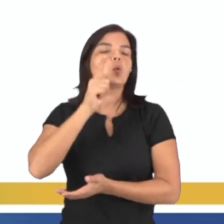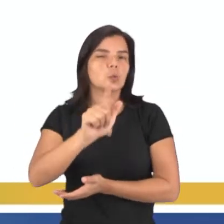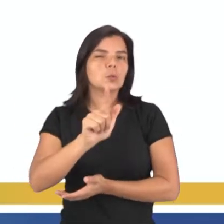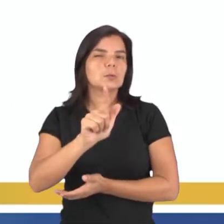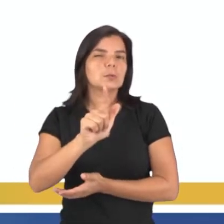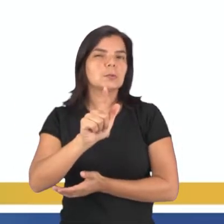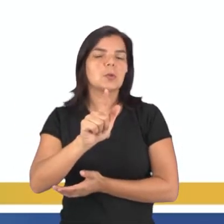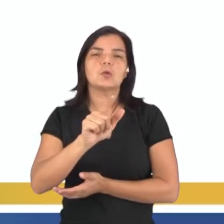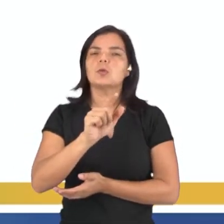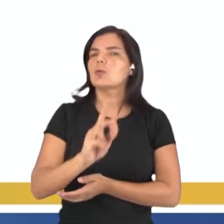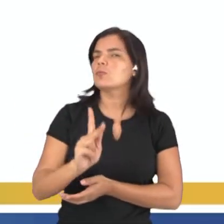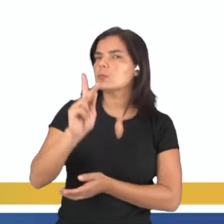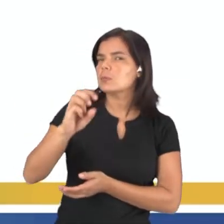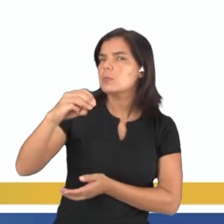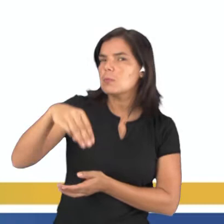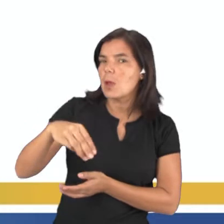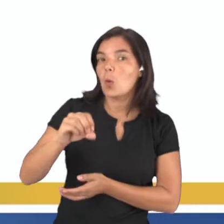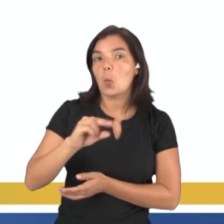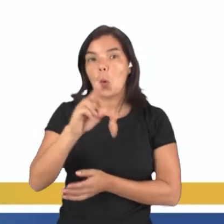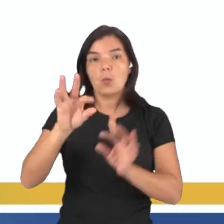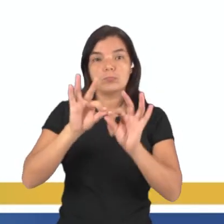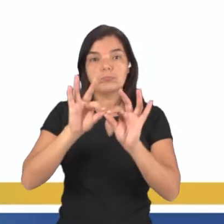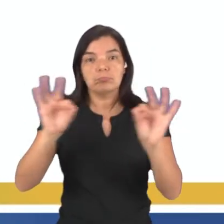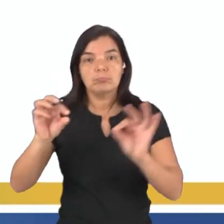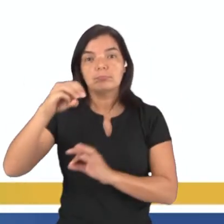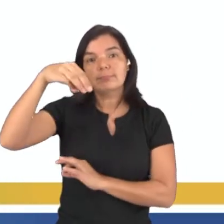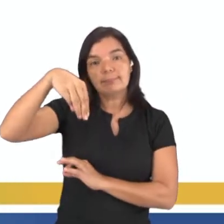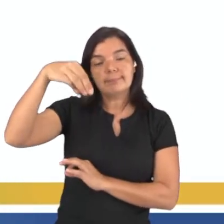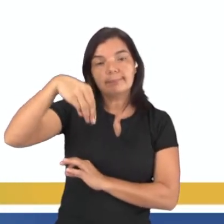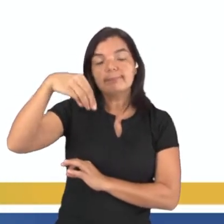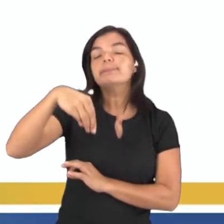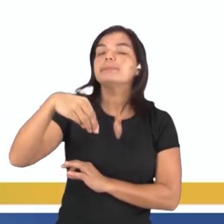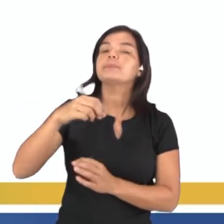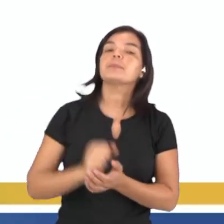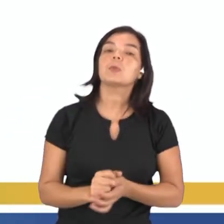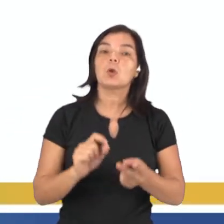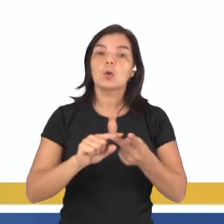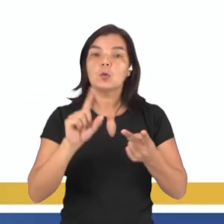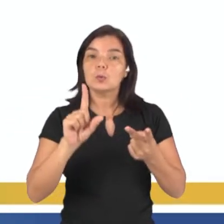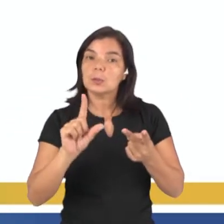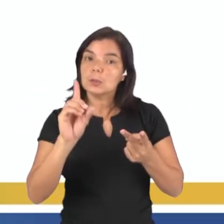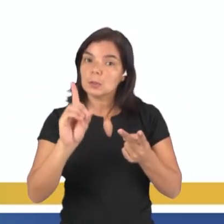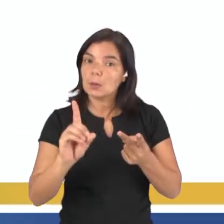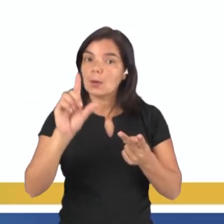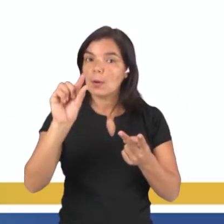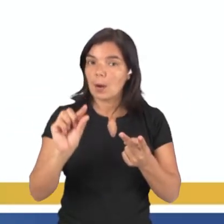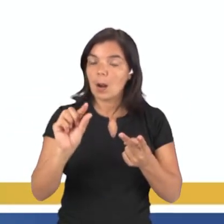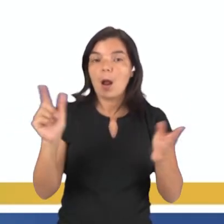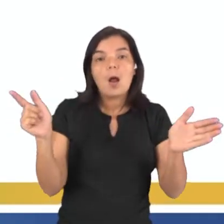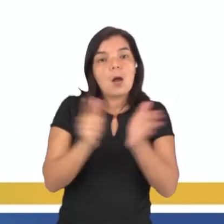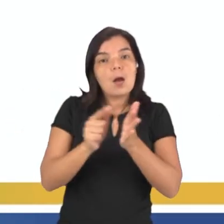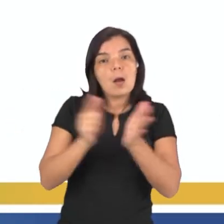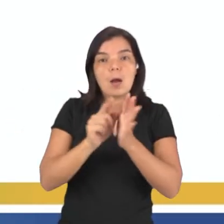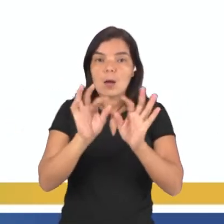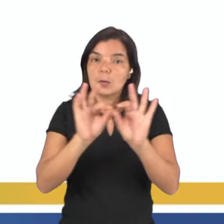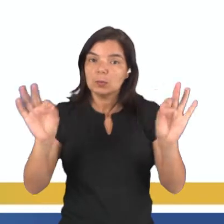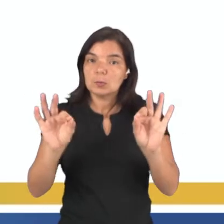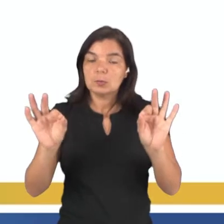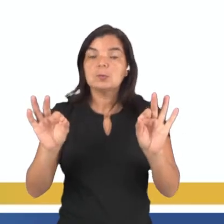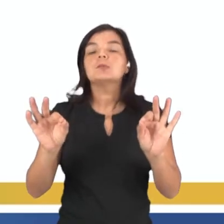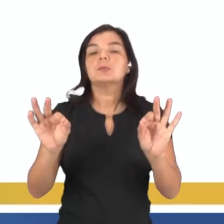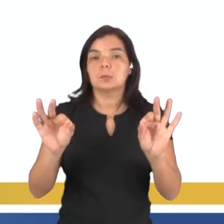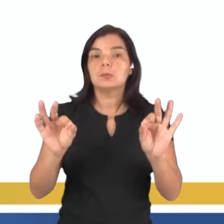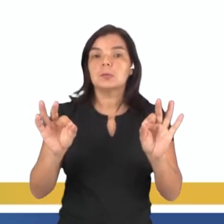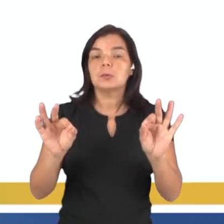olha, tantos quilômetros, tantos metros, é um determinado percurso que devo fazer. O D pequenininho é a distância gráfica,